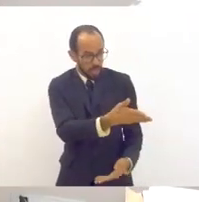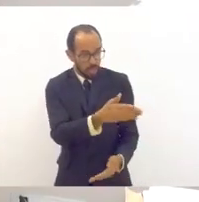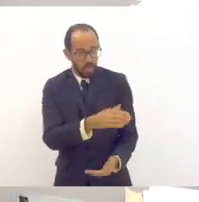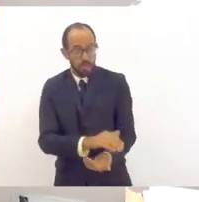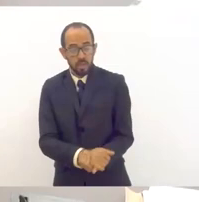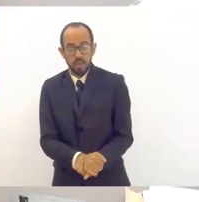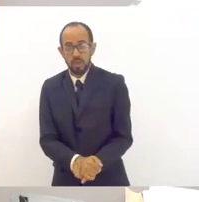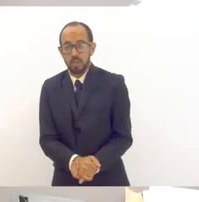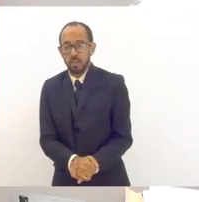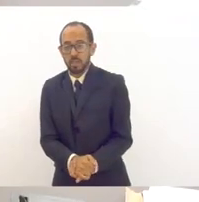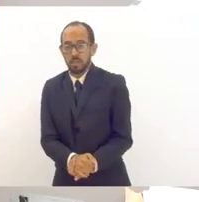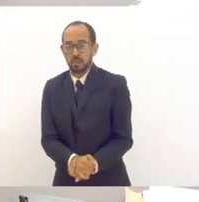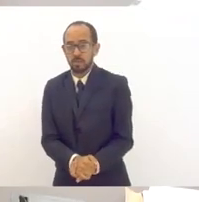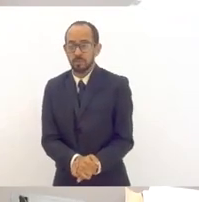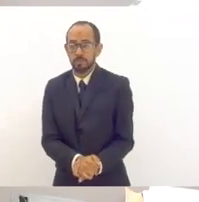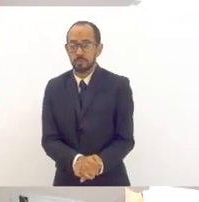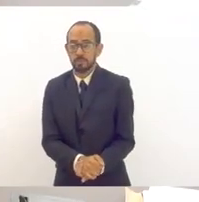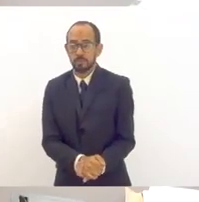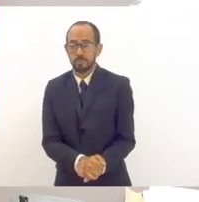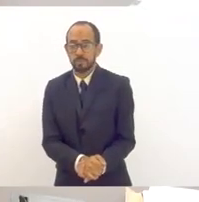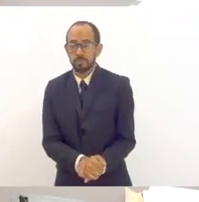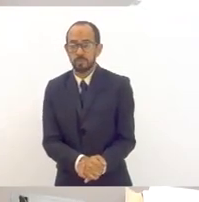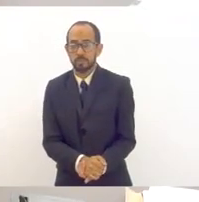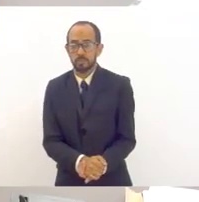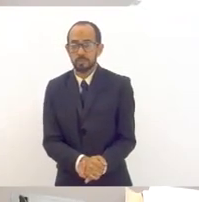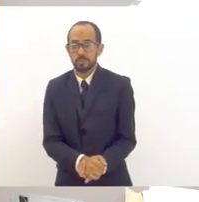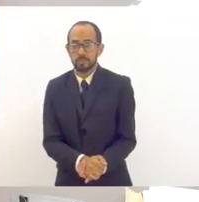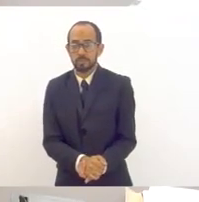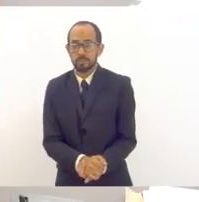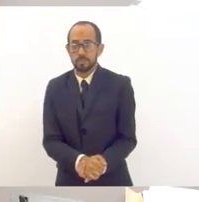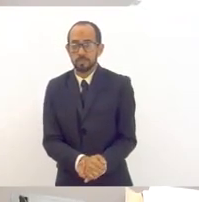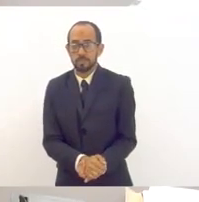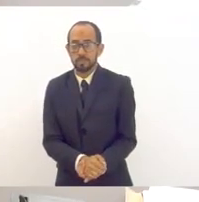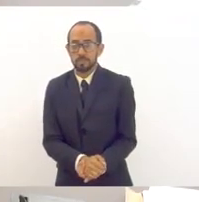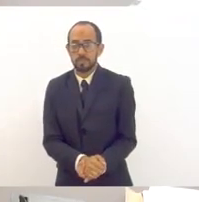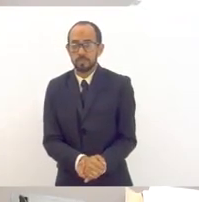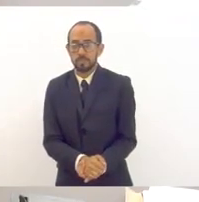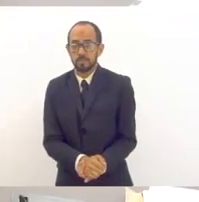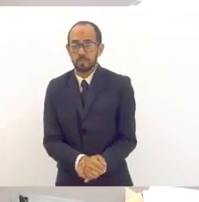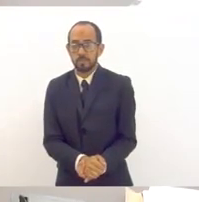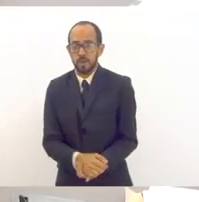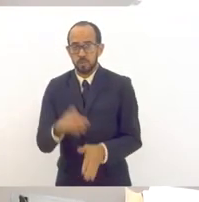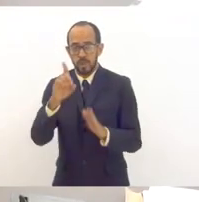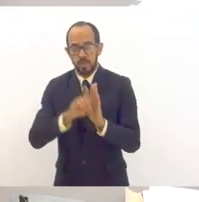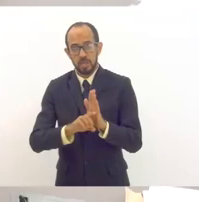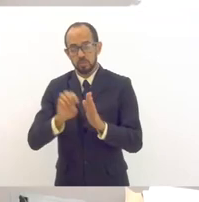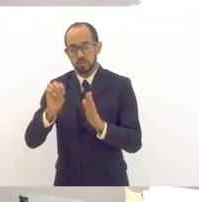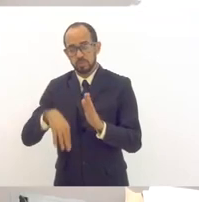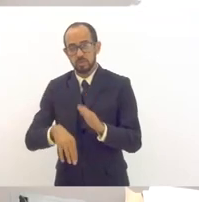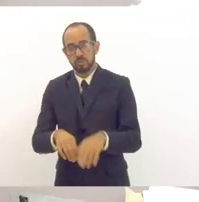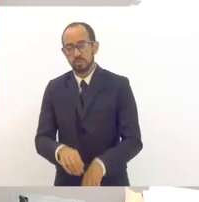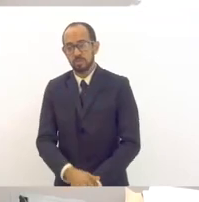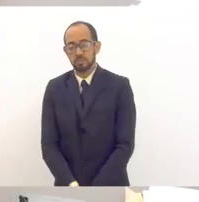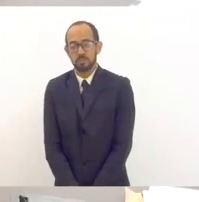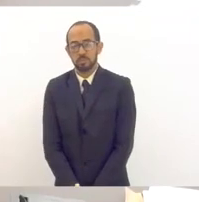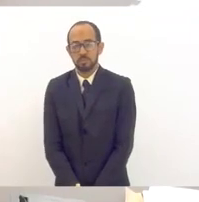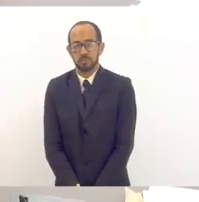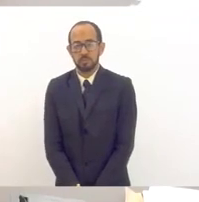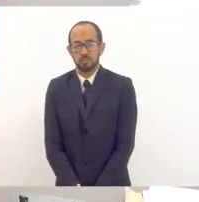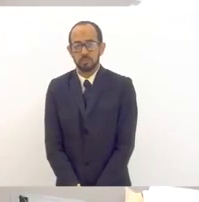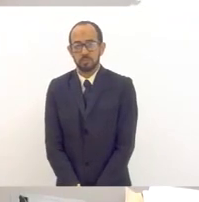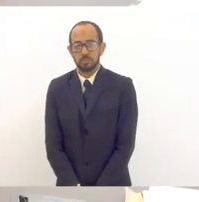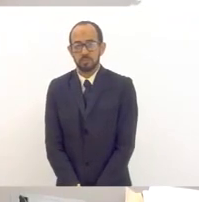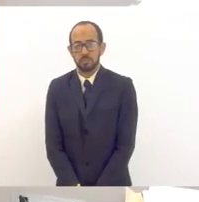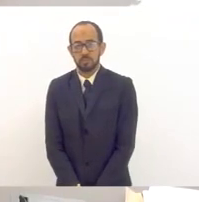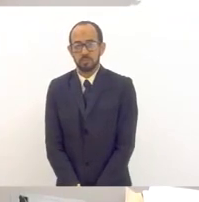disso responsabilidade é decreto é meu entendimento é é claro que é você